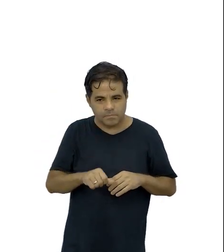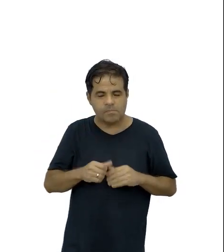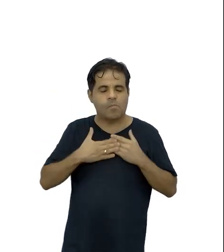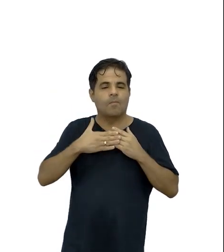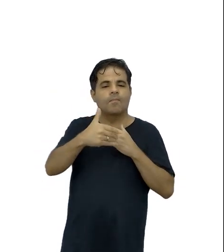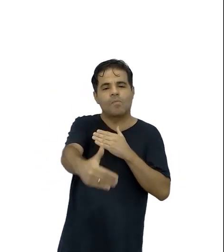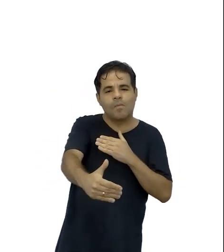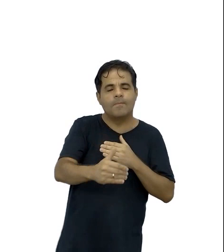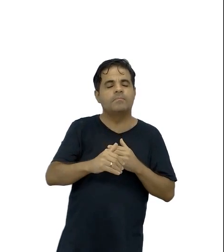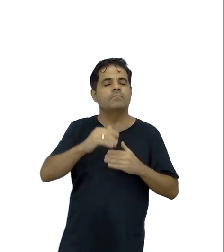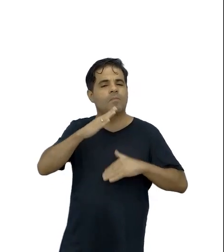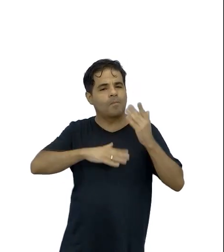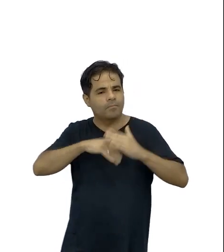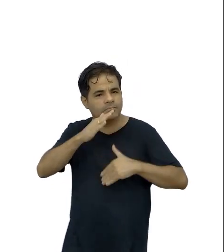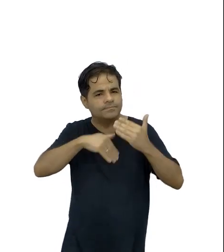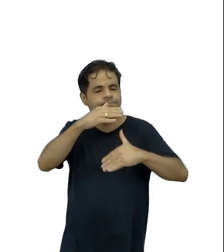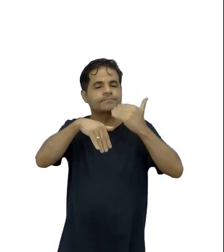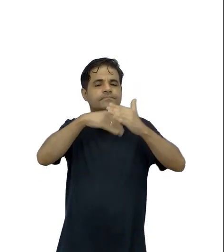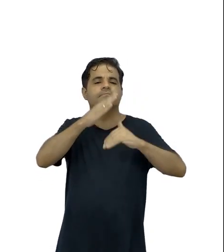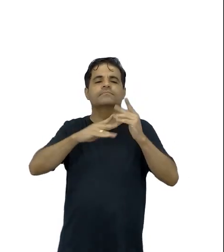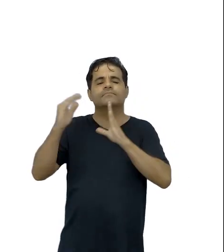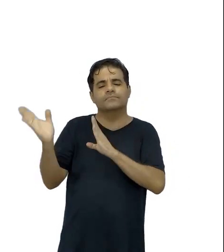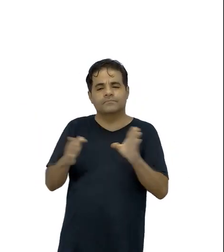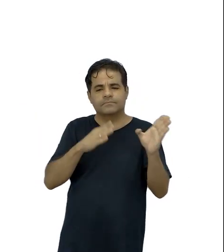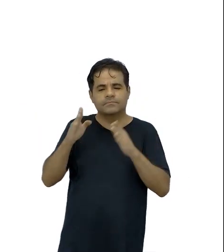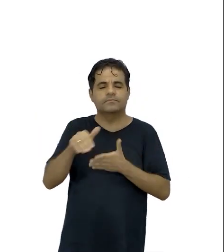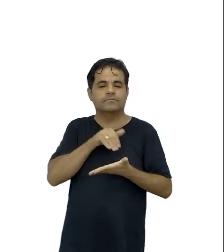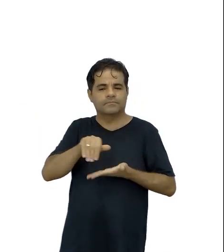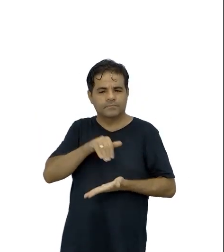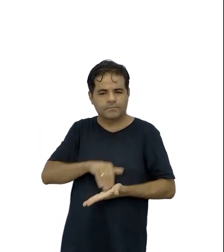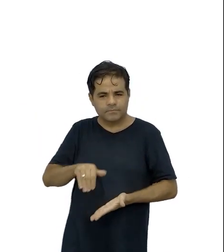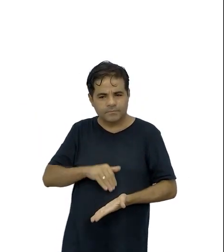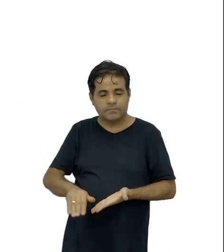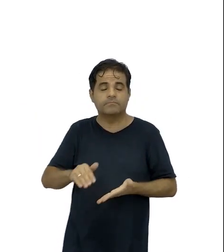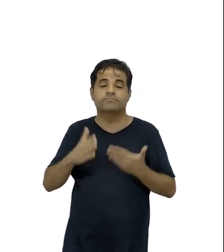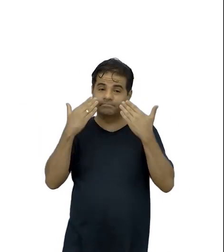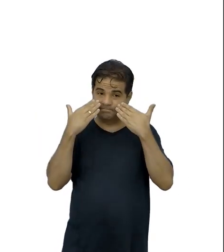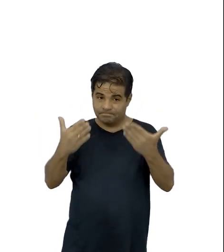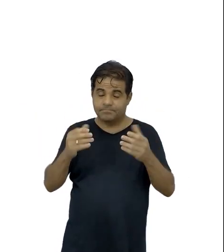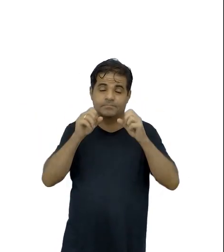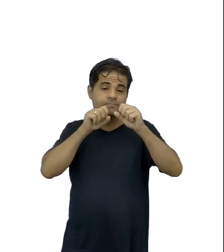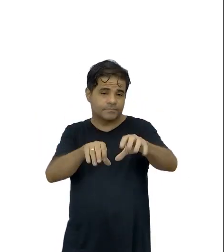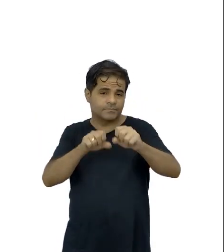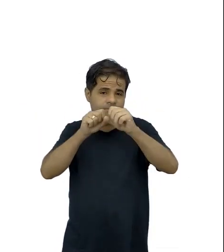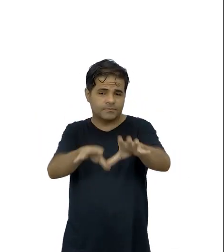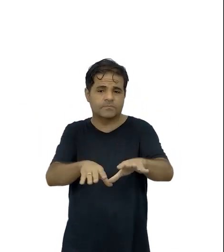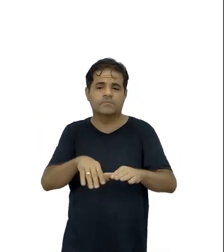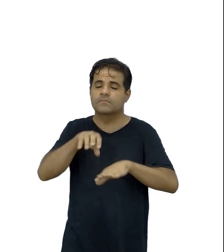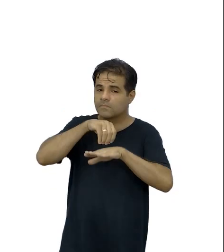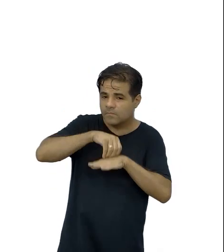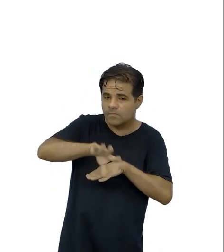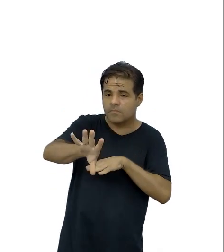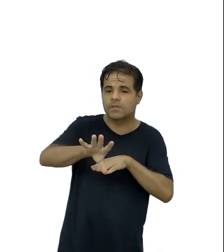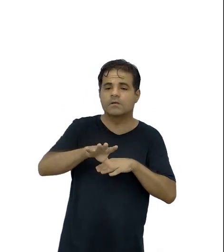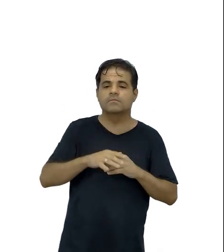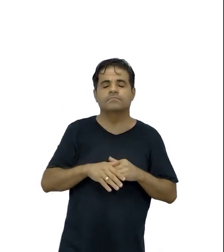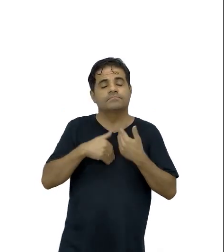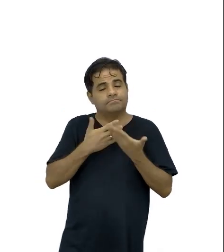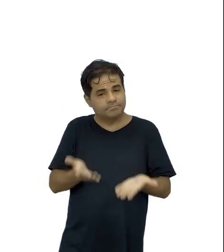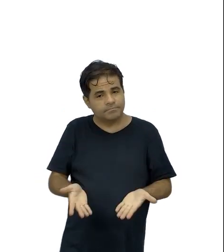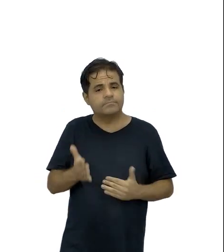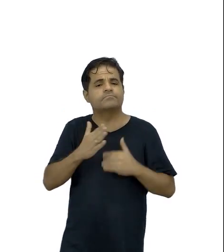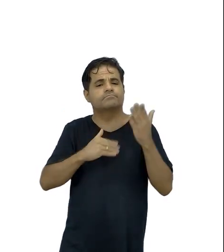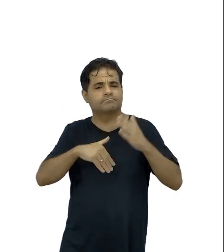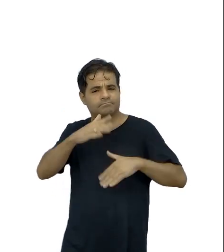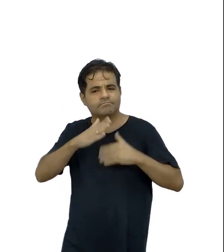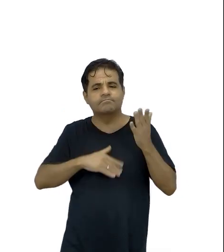avaliações intermediárias e de processo produzidas pela SEDUC, e a frente de formação dando coesão e coerência para as